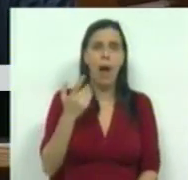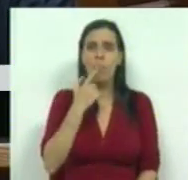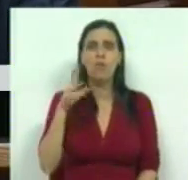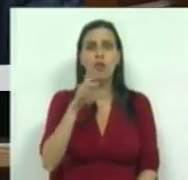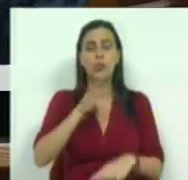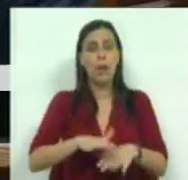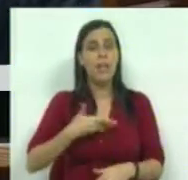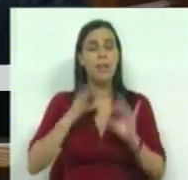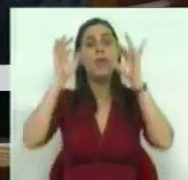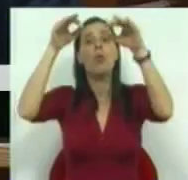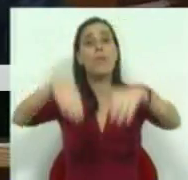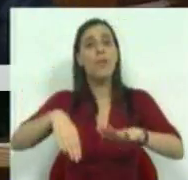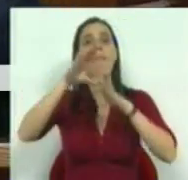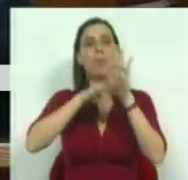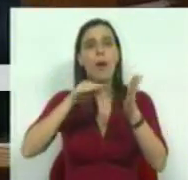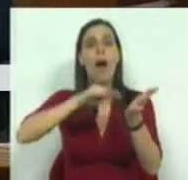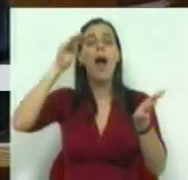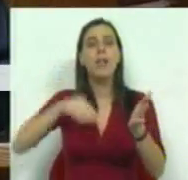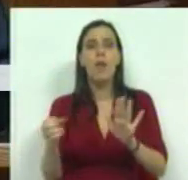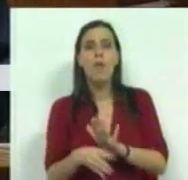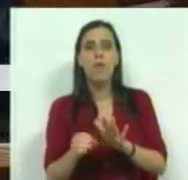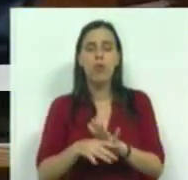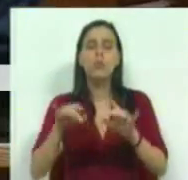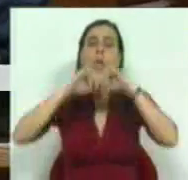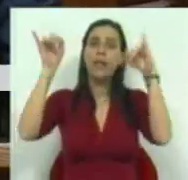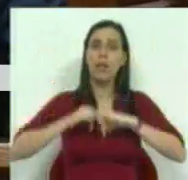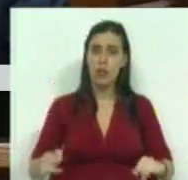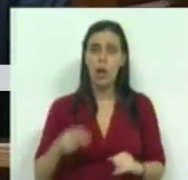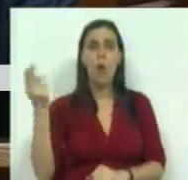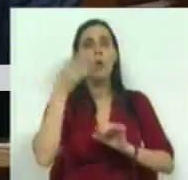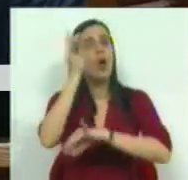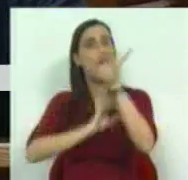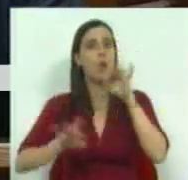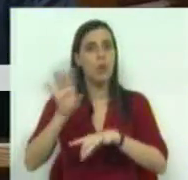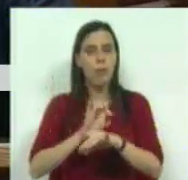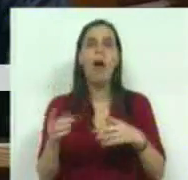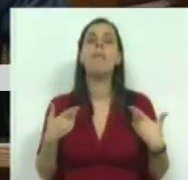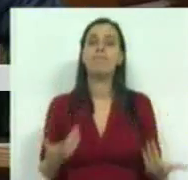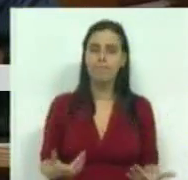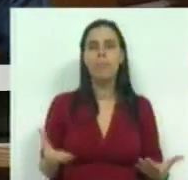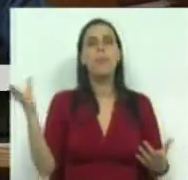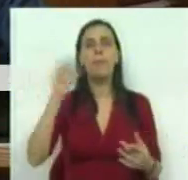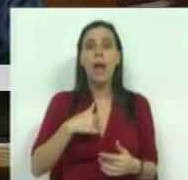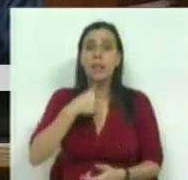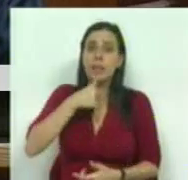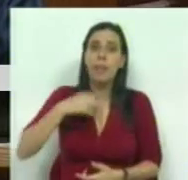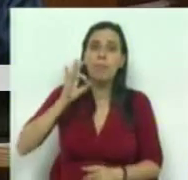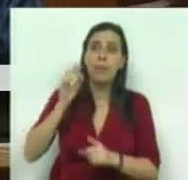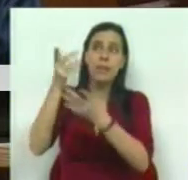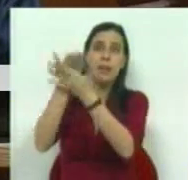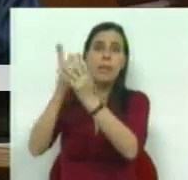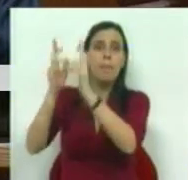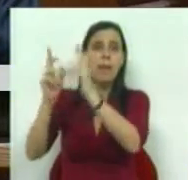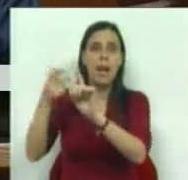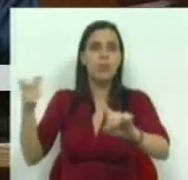dívida, para no fim do programa assinado com o Fundo Monetário Internacional e a União Europeia estarmos ainda mais dependentes dos